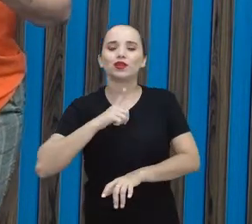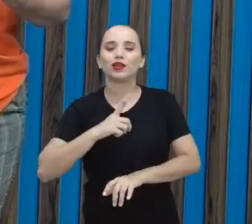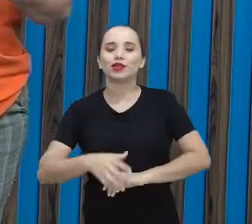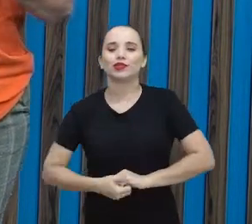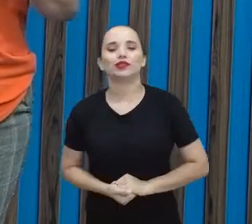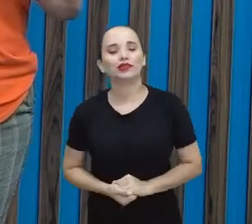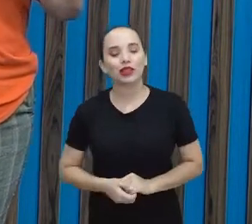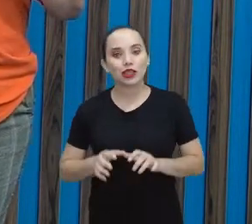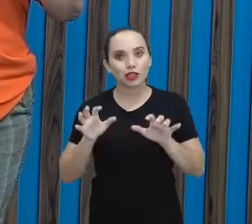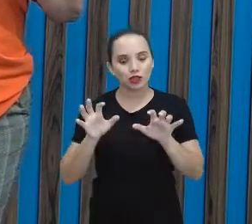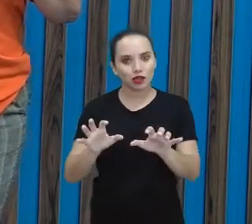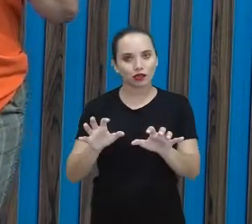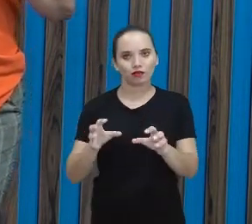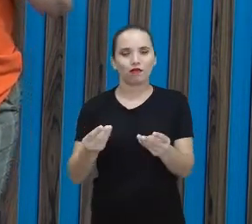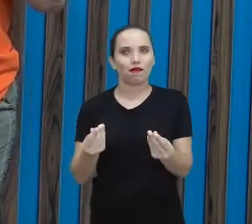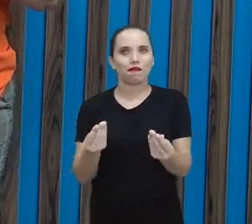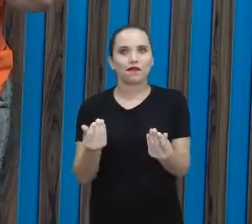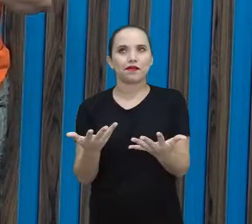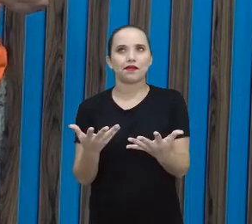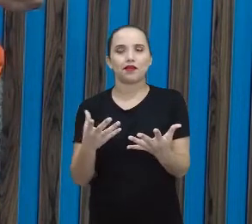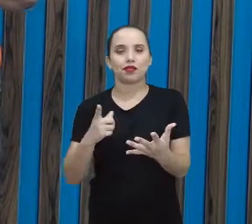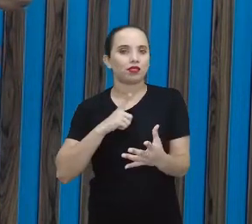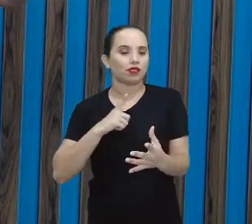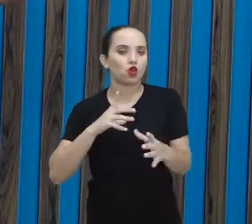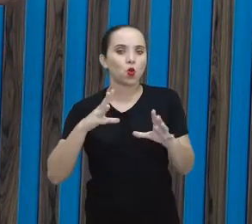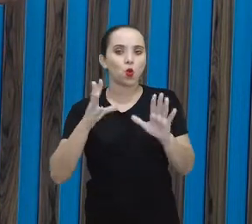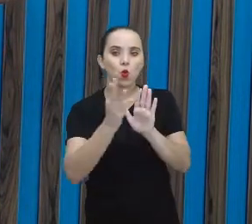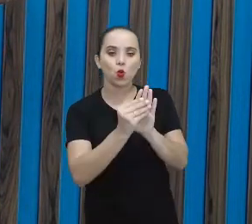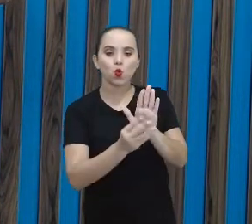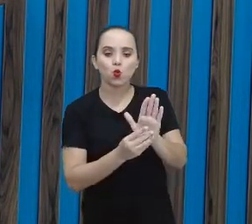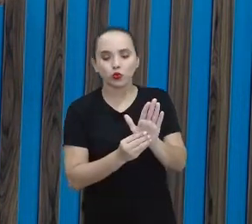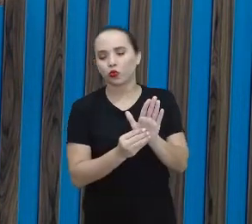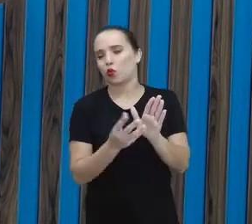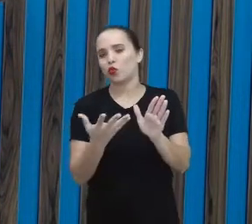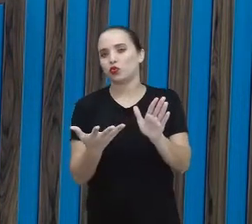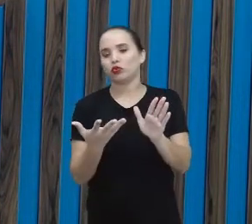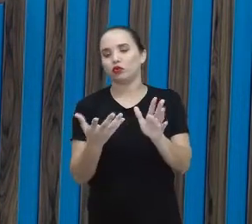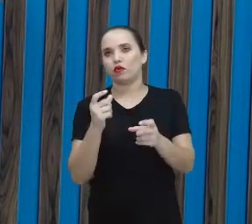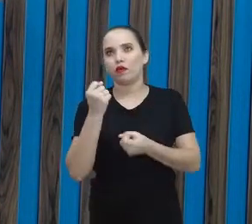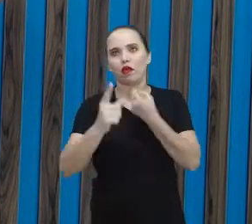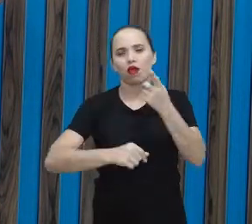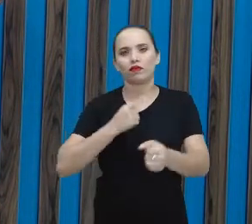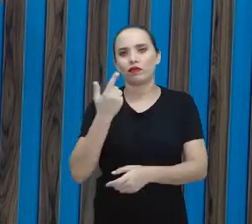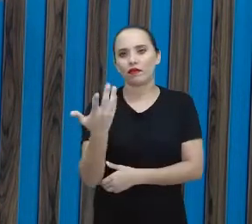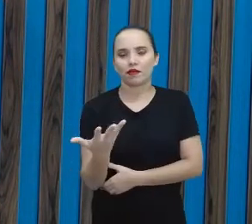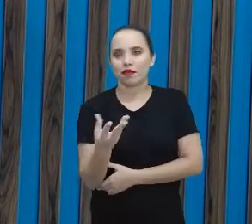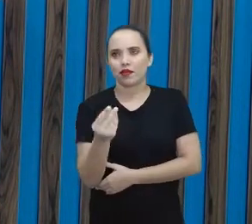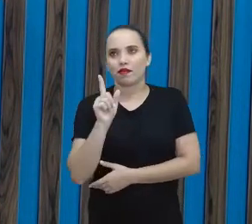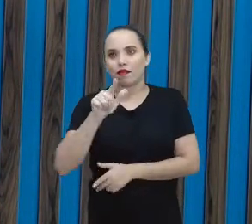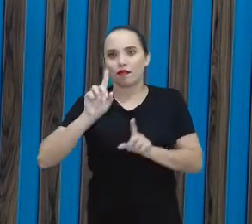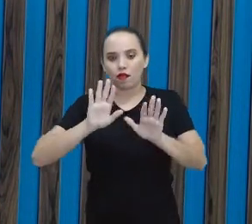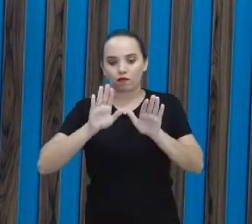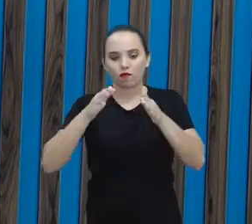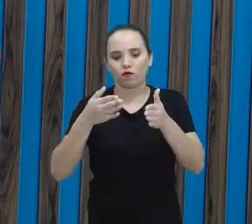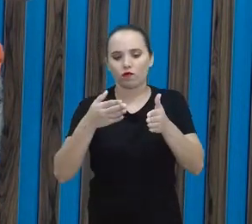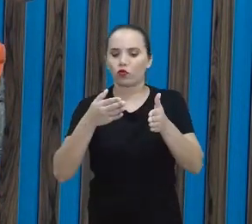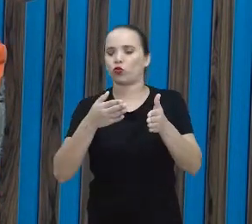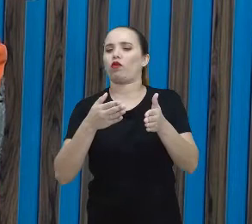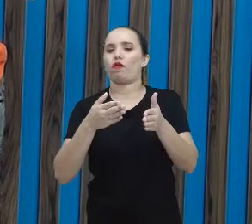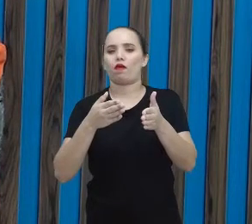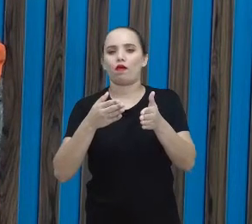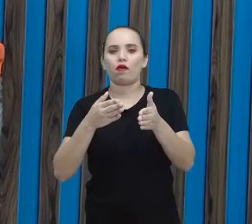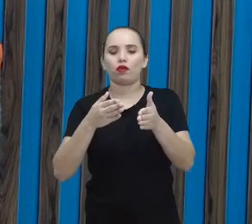de ser um conteúdo que, mesmo que ele seja voltado,